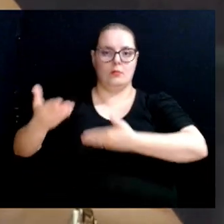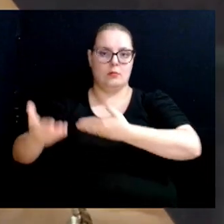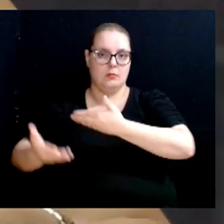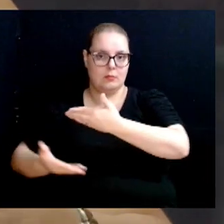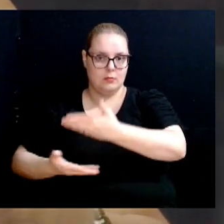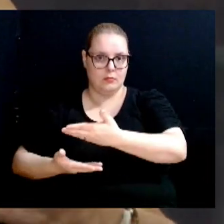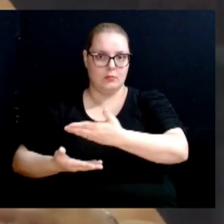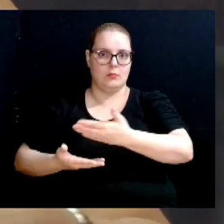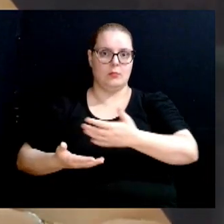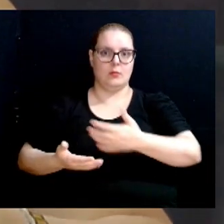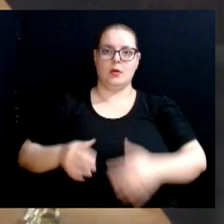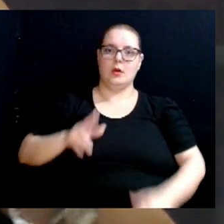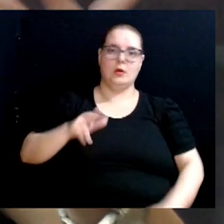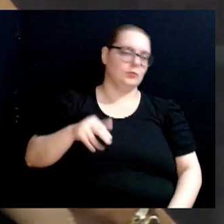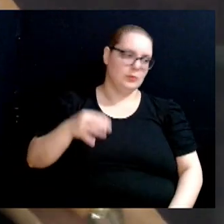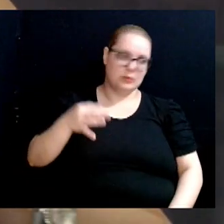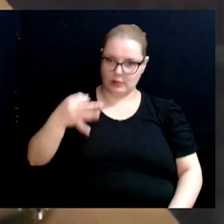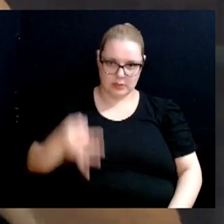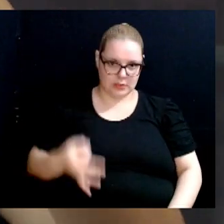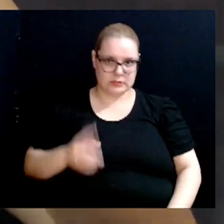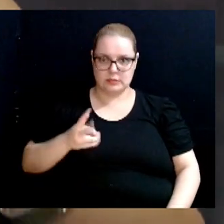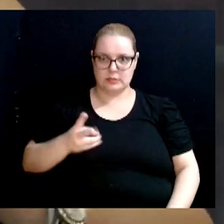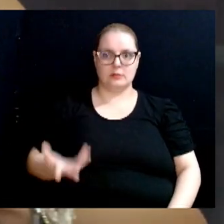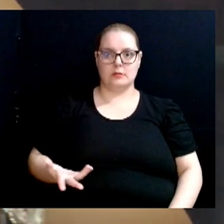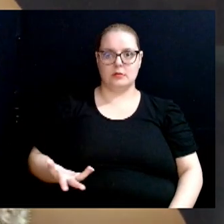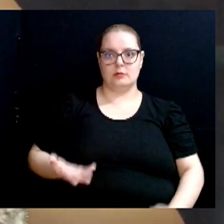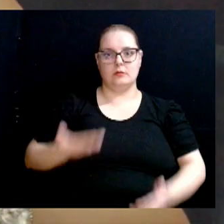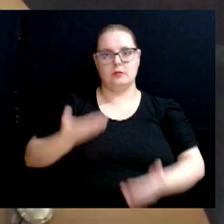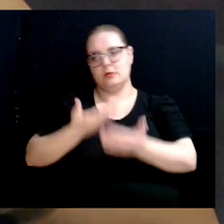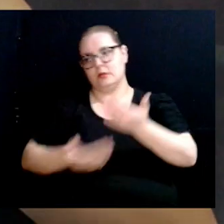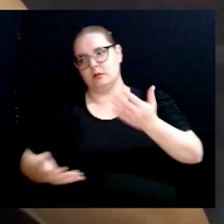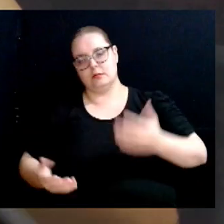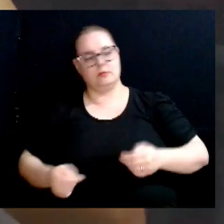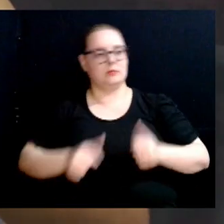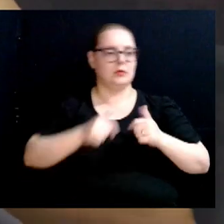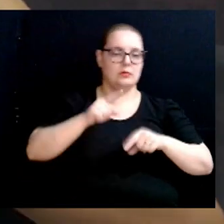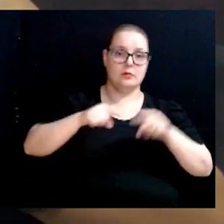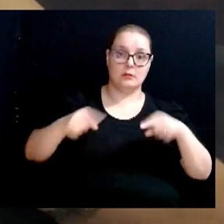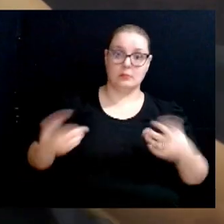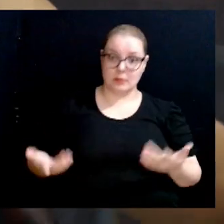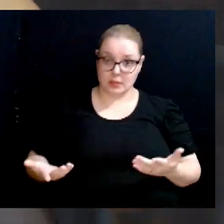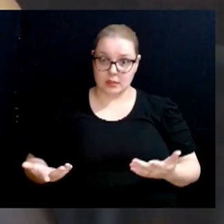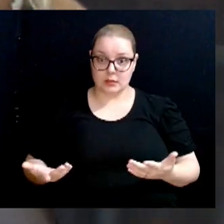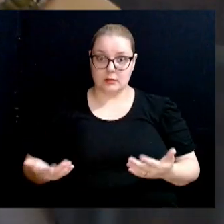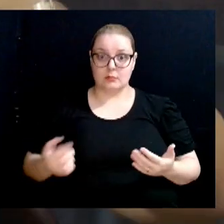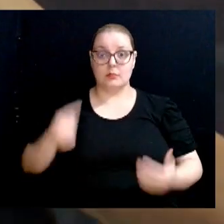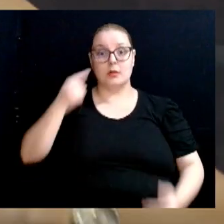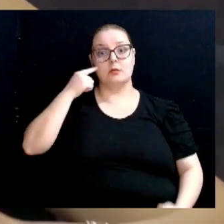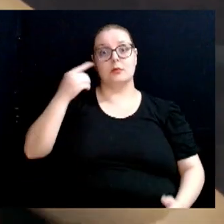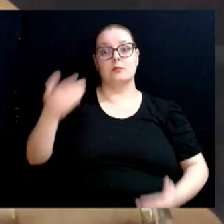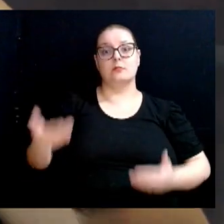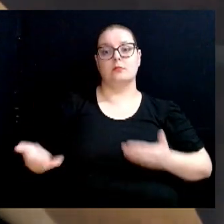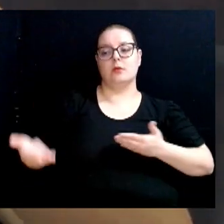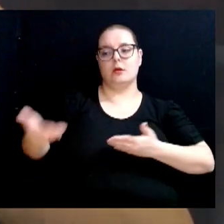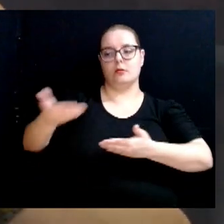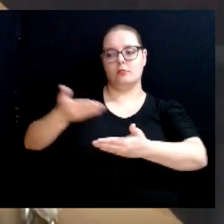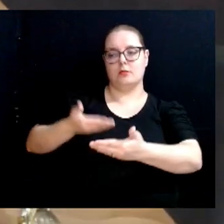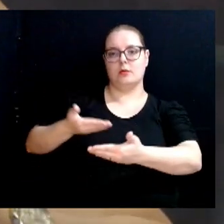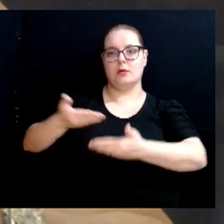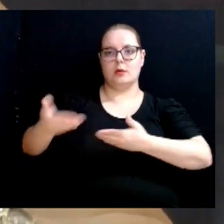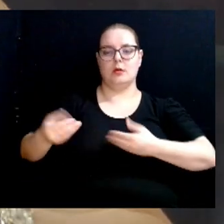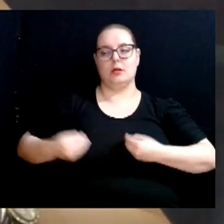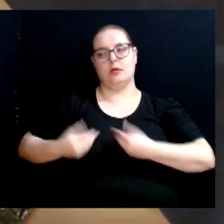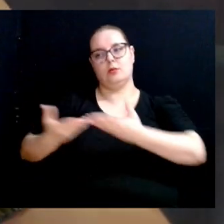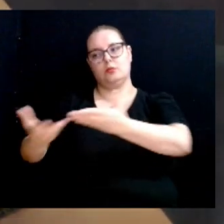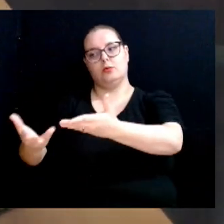ser exata todas as vezes, vai ter perdas, ganhos, vai variando. Mas é ideal que seja uma mão de que vai e vem. Sim. Isso é o